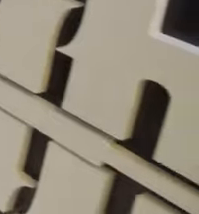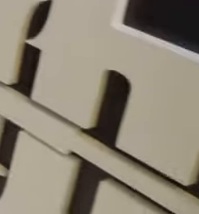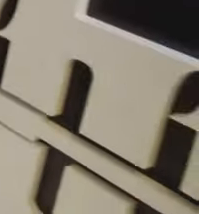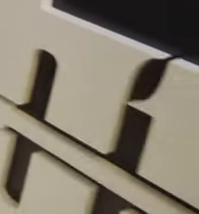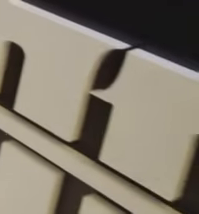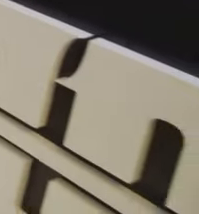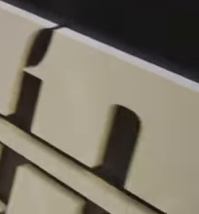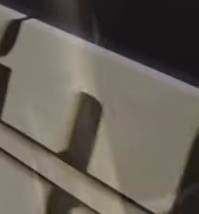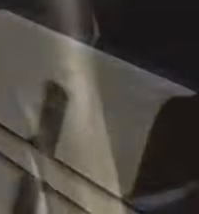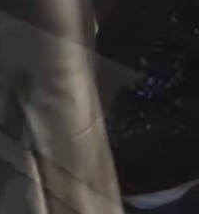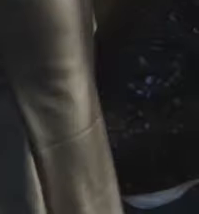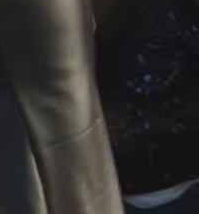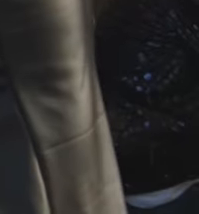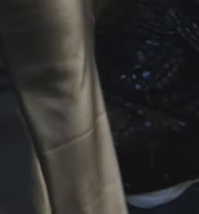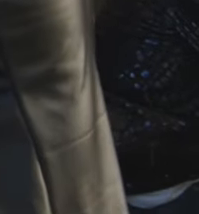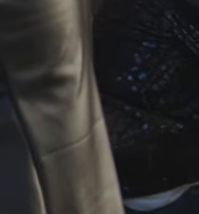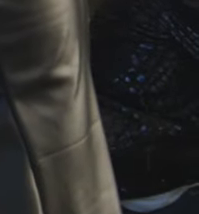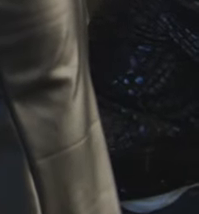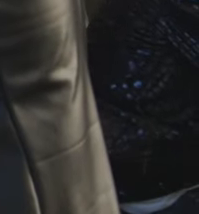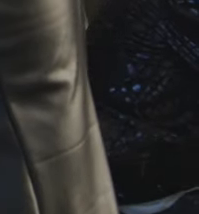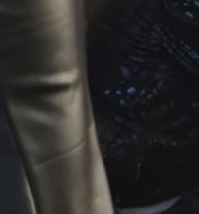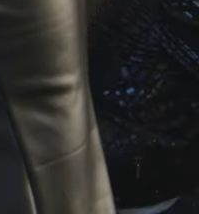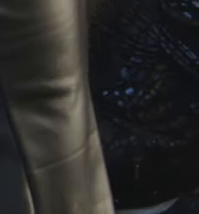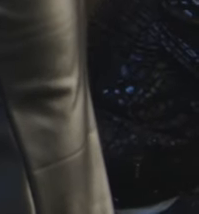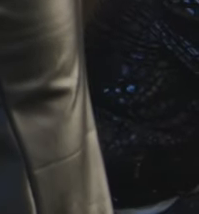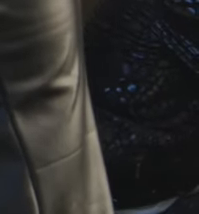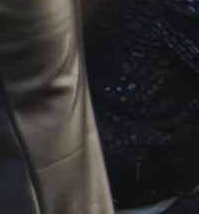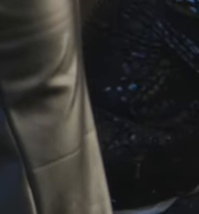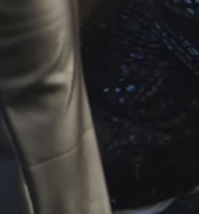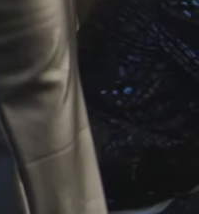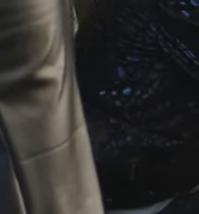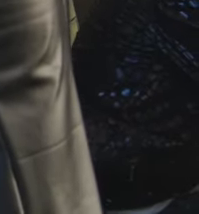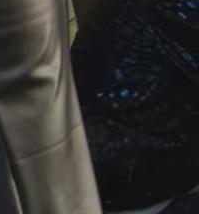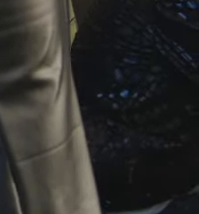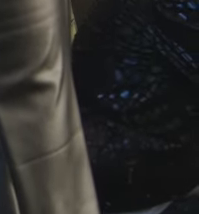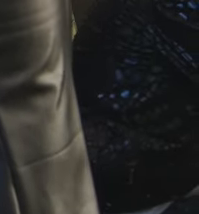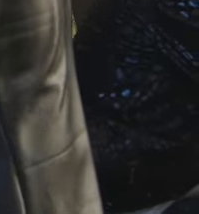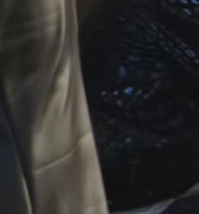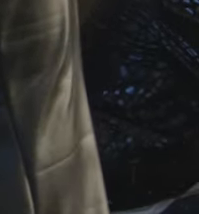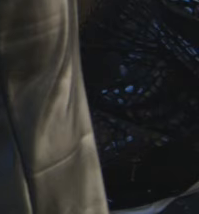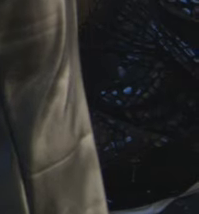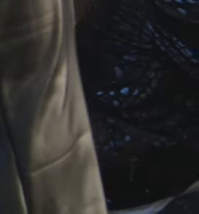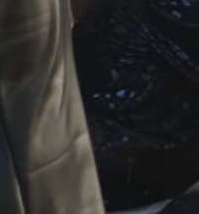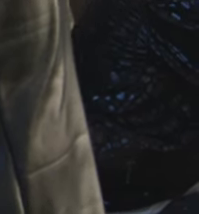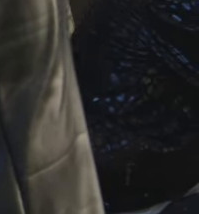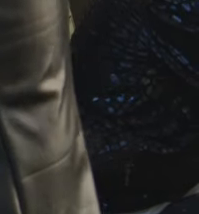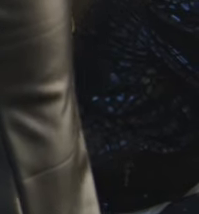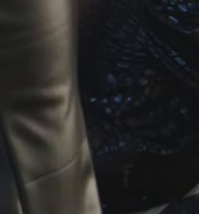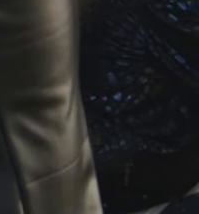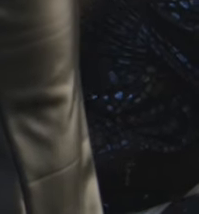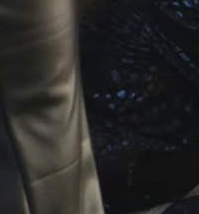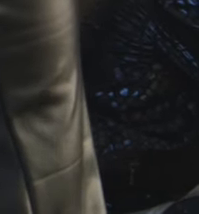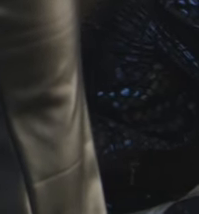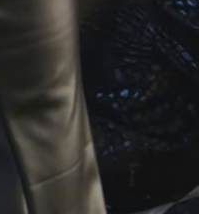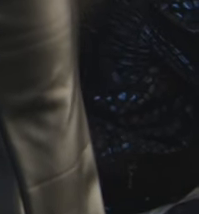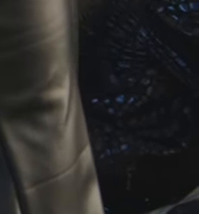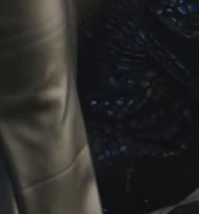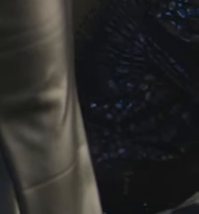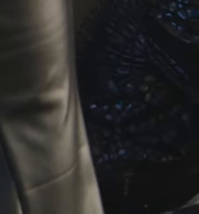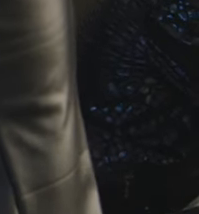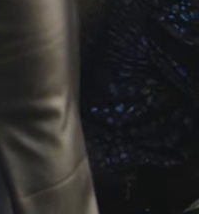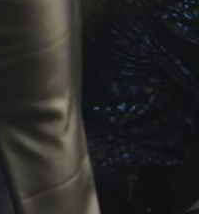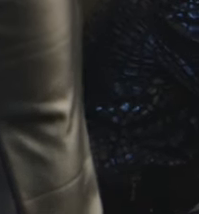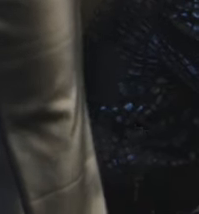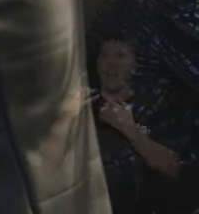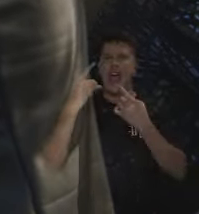Sabe quando a favela vence, cê nem imagina. Mas é quando cê absorve o que a dor ensina. É quando as lágrimas